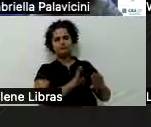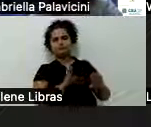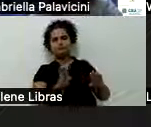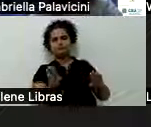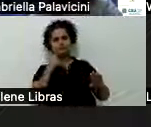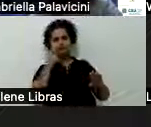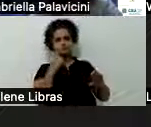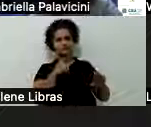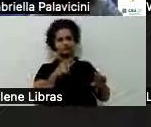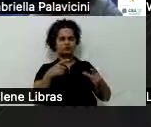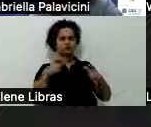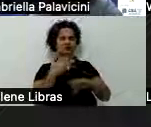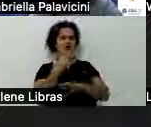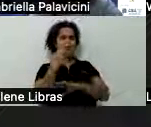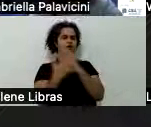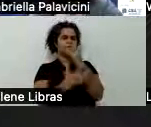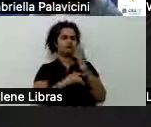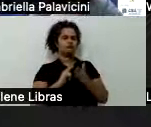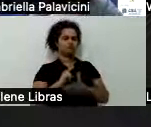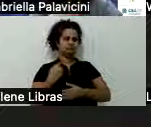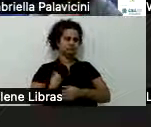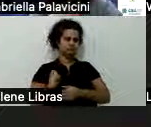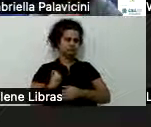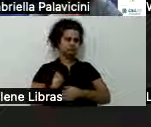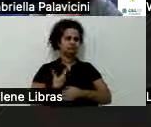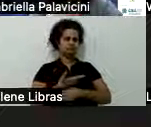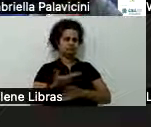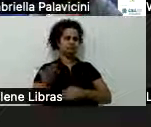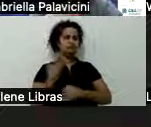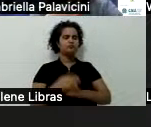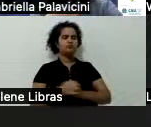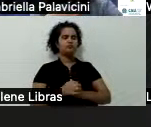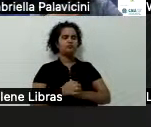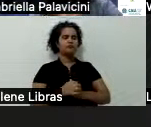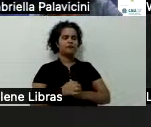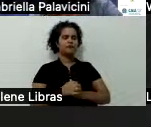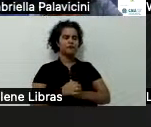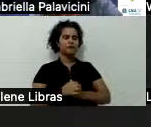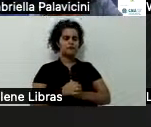área livre, vegetada, pode ser também